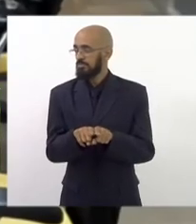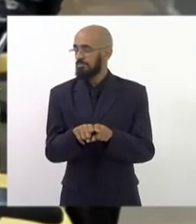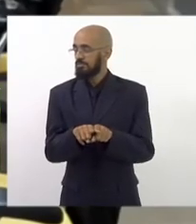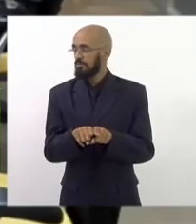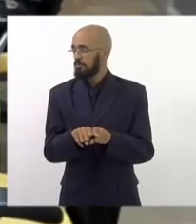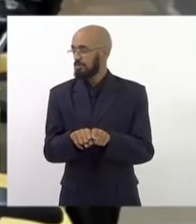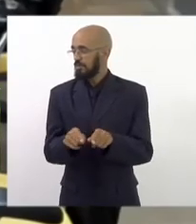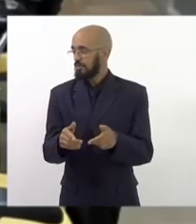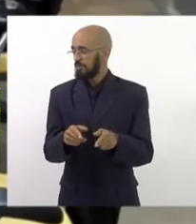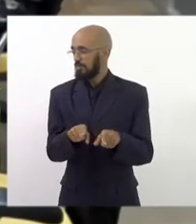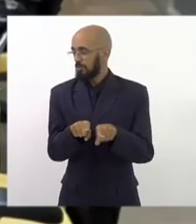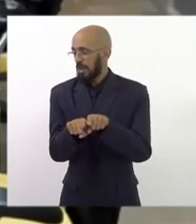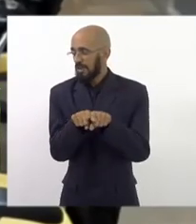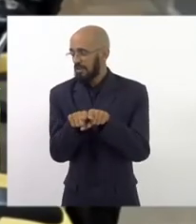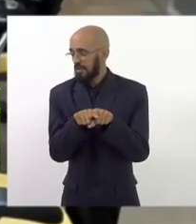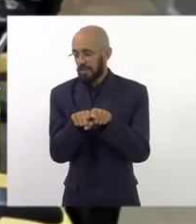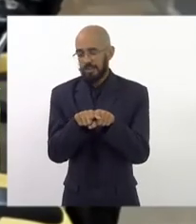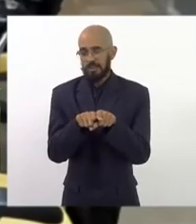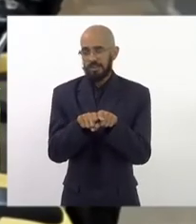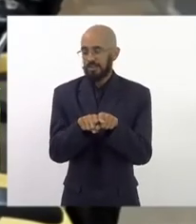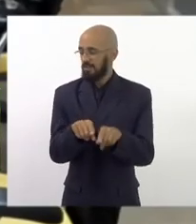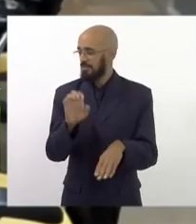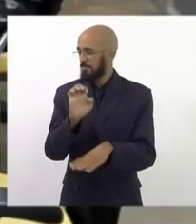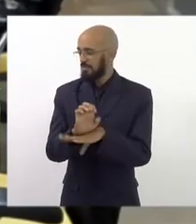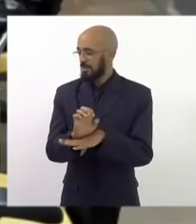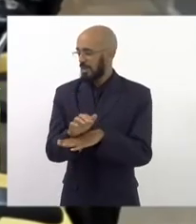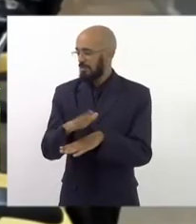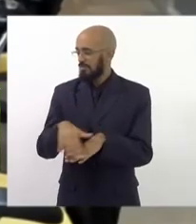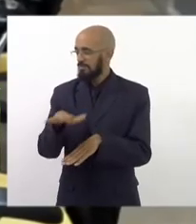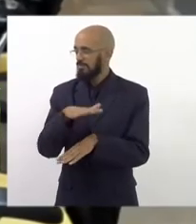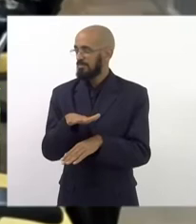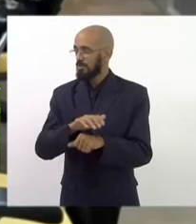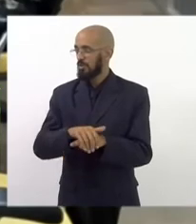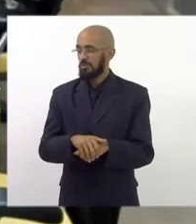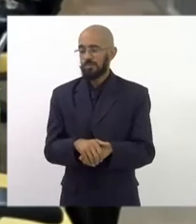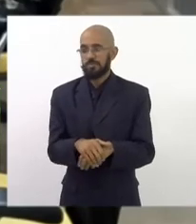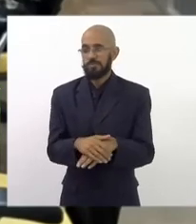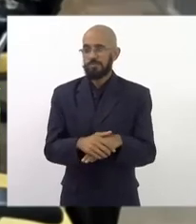nesse sentido, né? Entendendo o Estado como um todo. E a gente